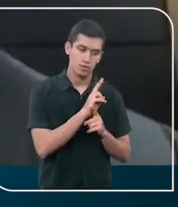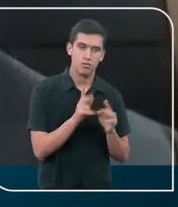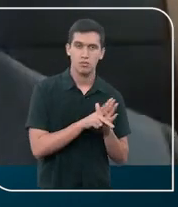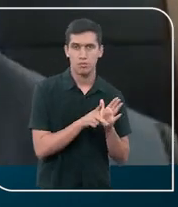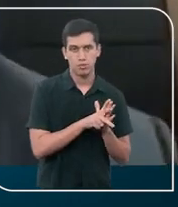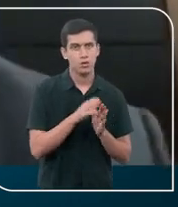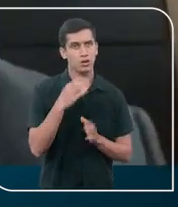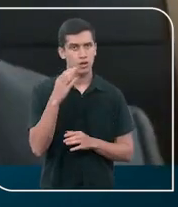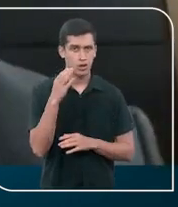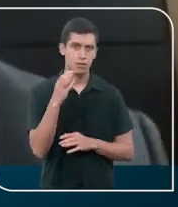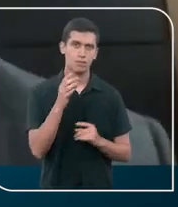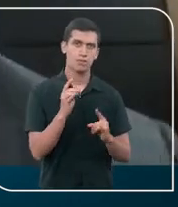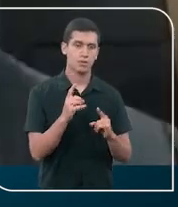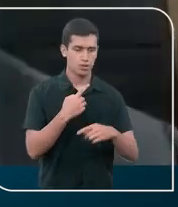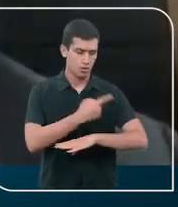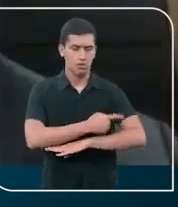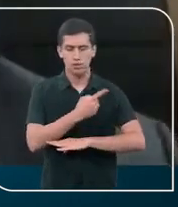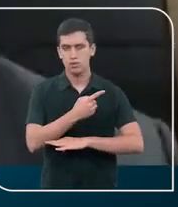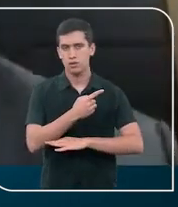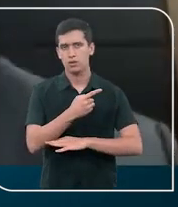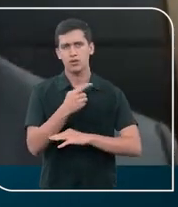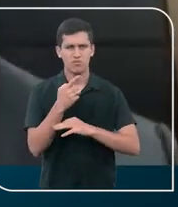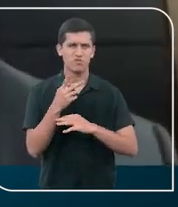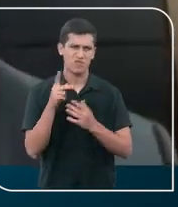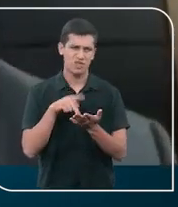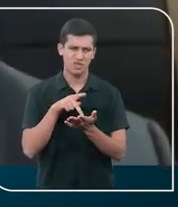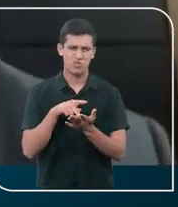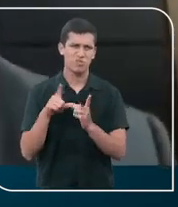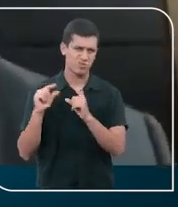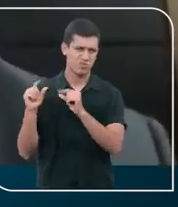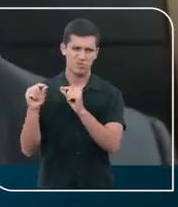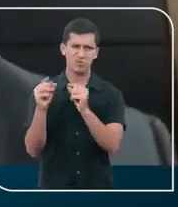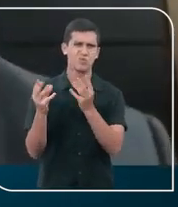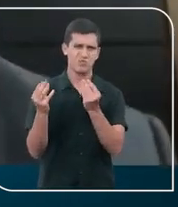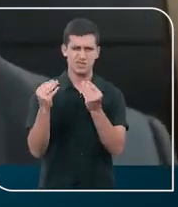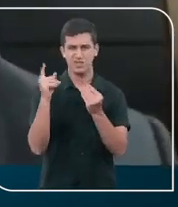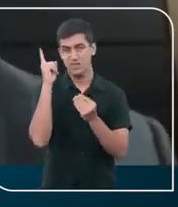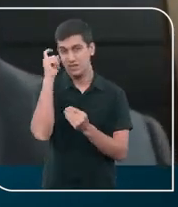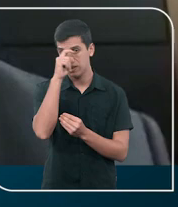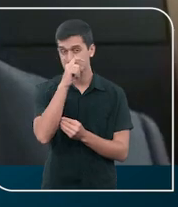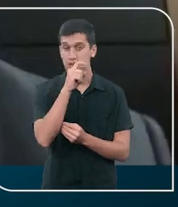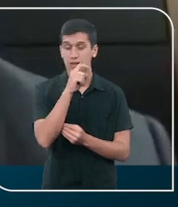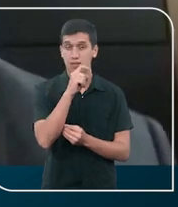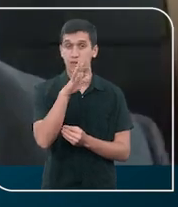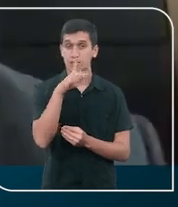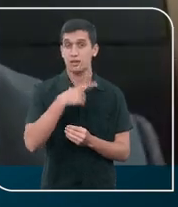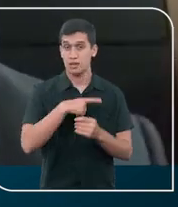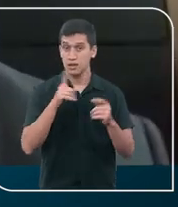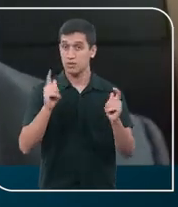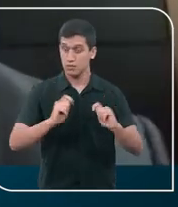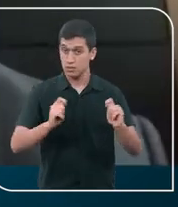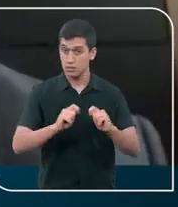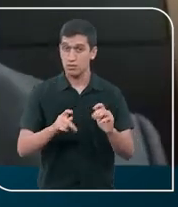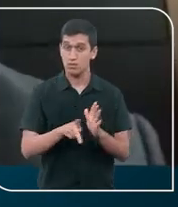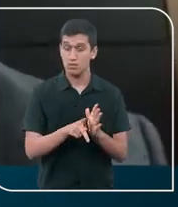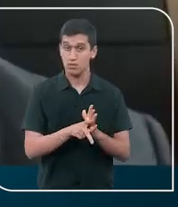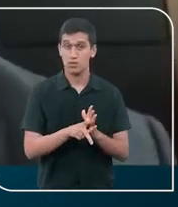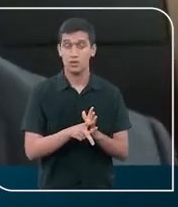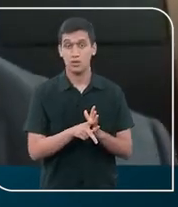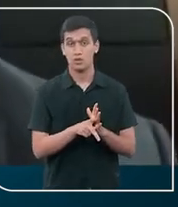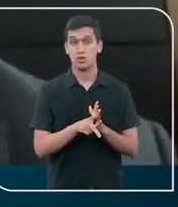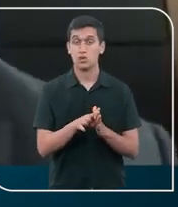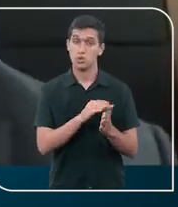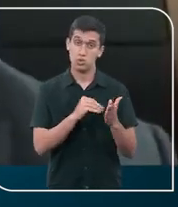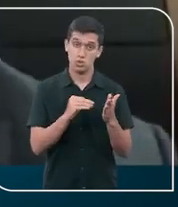polêmico e se discute bastante se é bom ou não para o condomínio, mas existe essa possibilidade da cessão dos